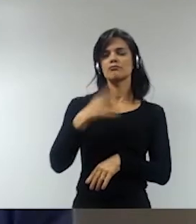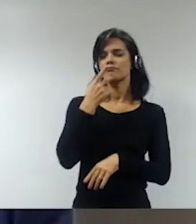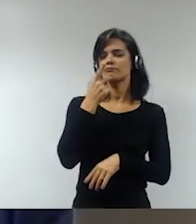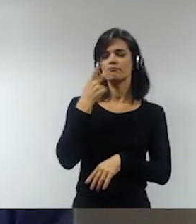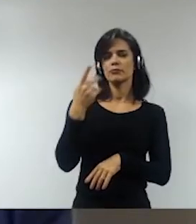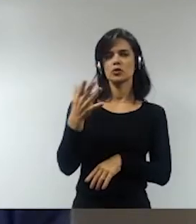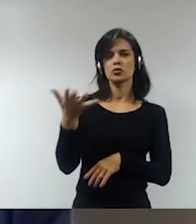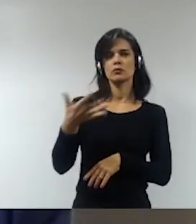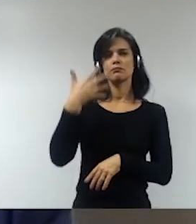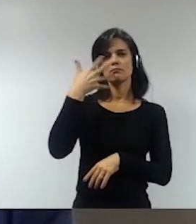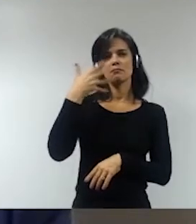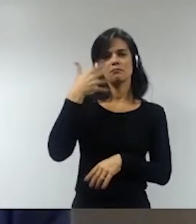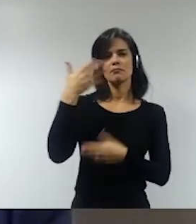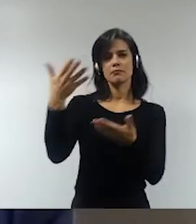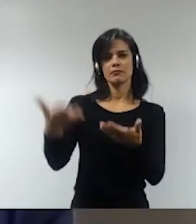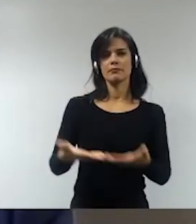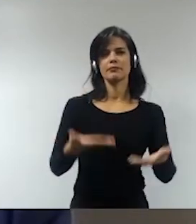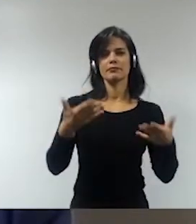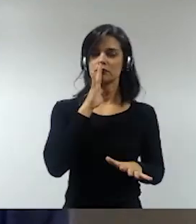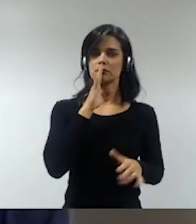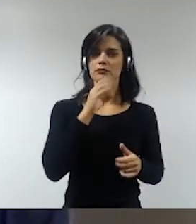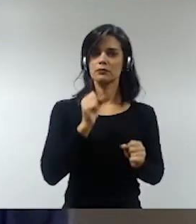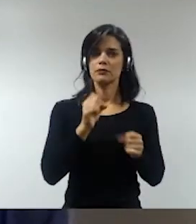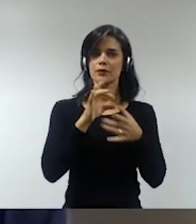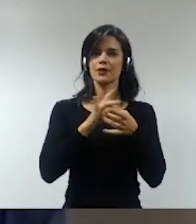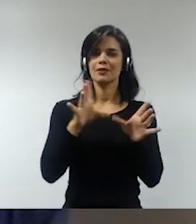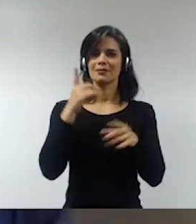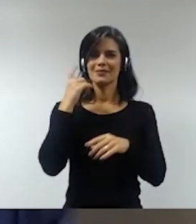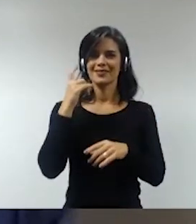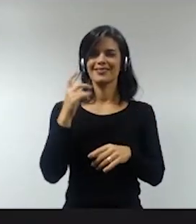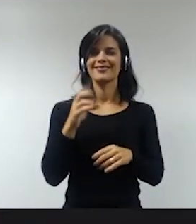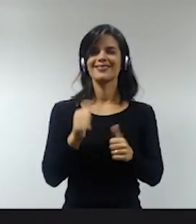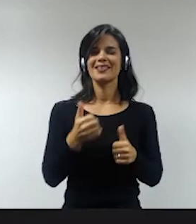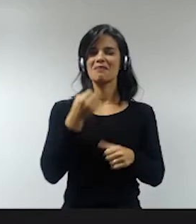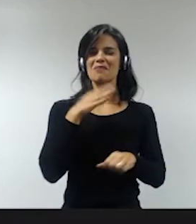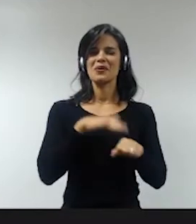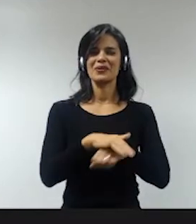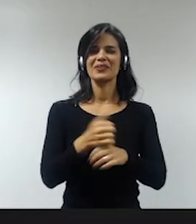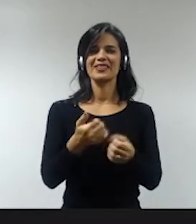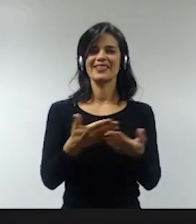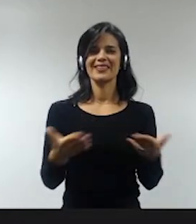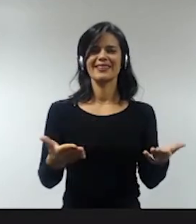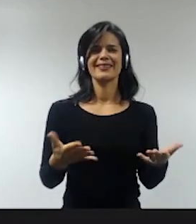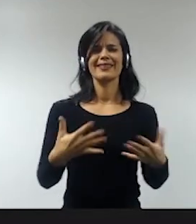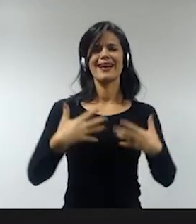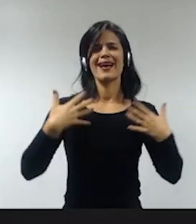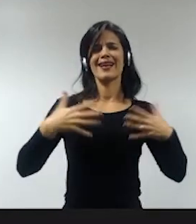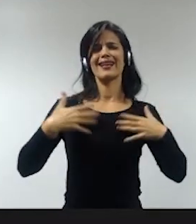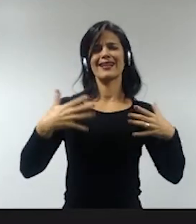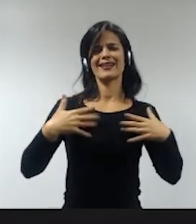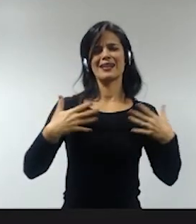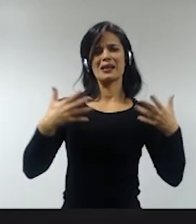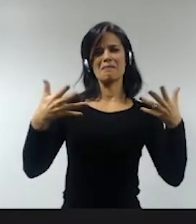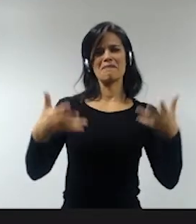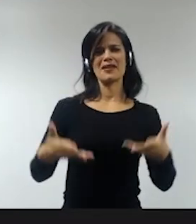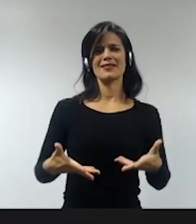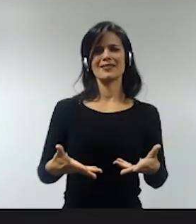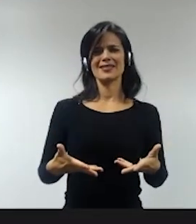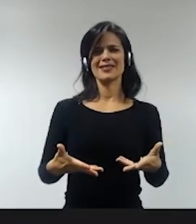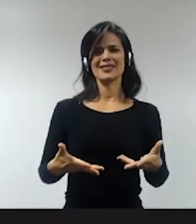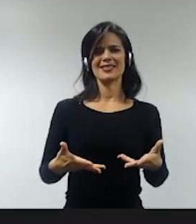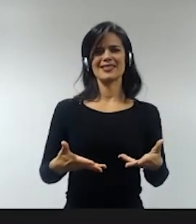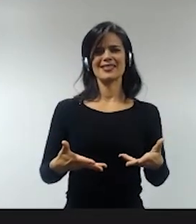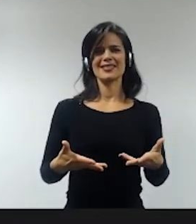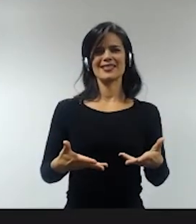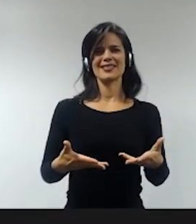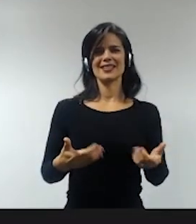Fica à vontade. Perfeito. Boa noite a todos. É uma alegria poder participar